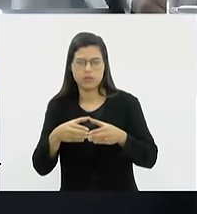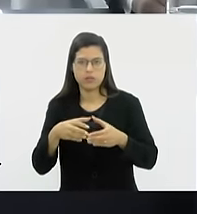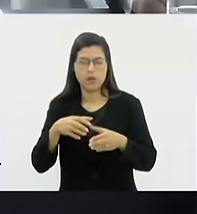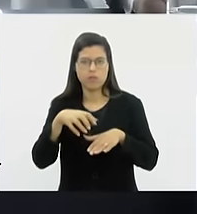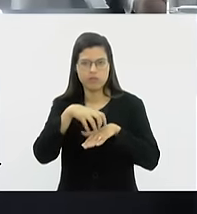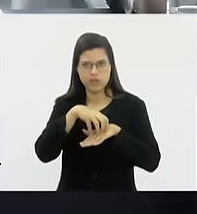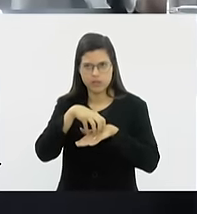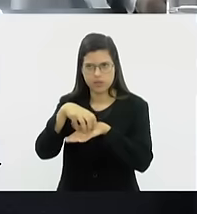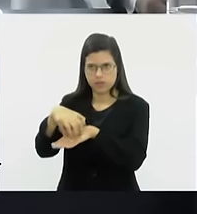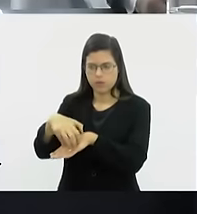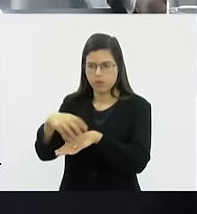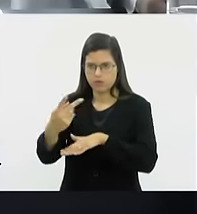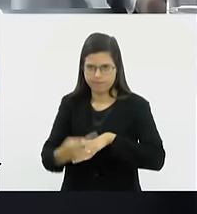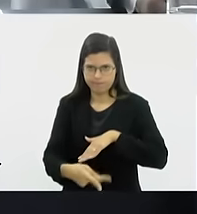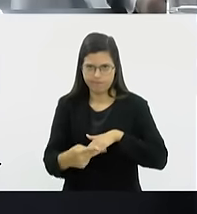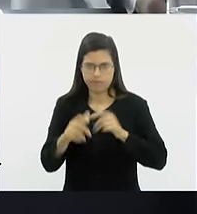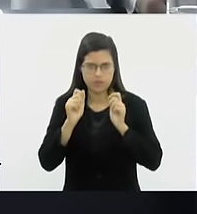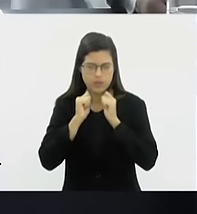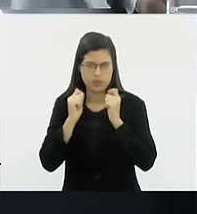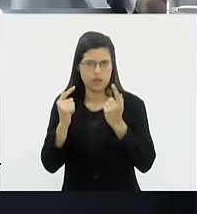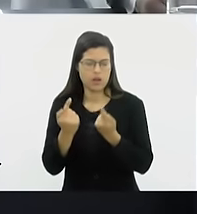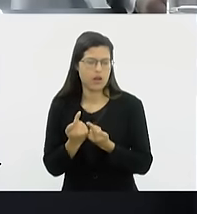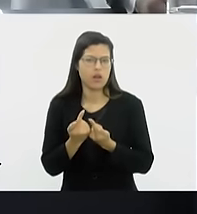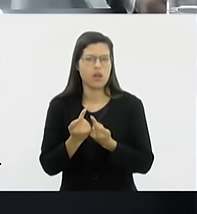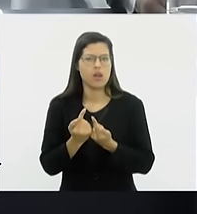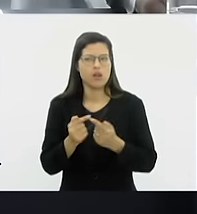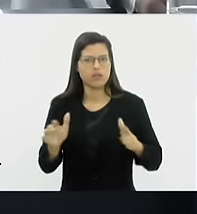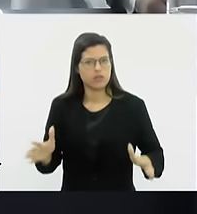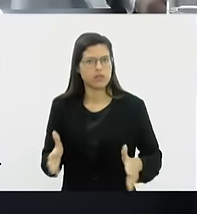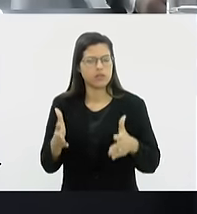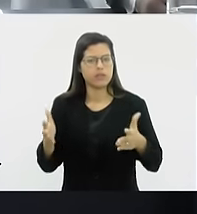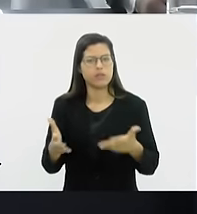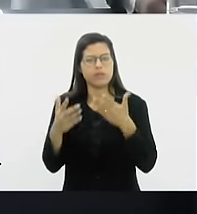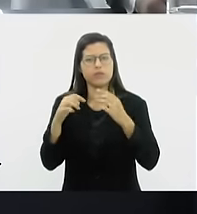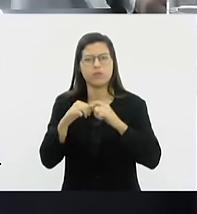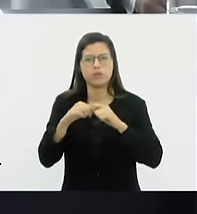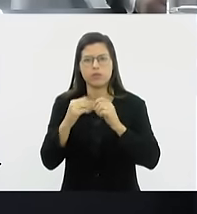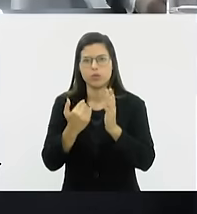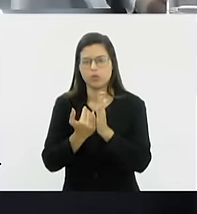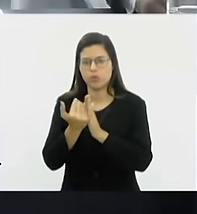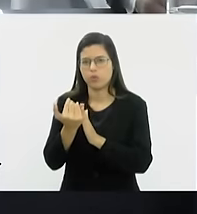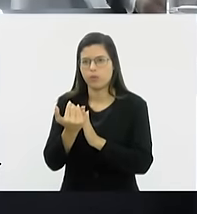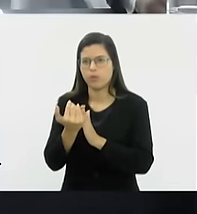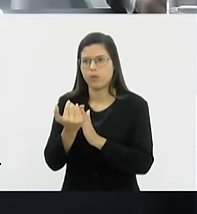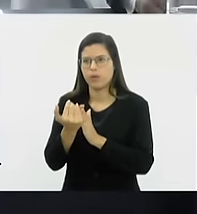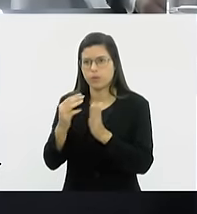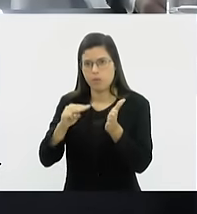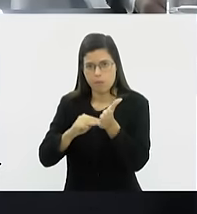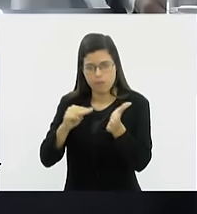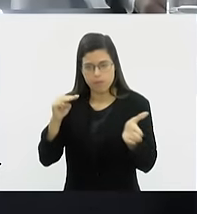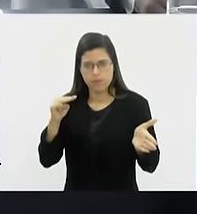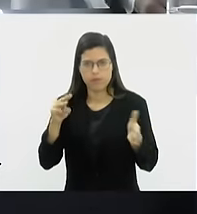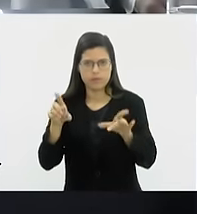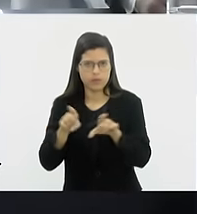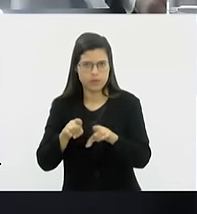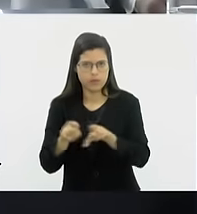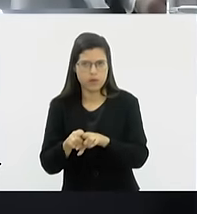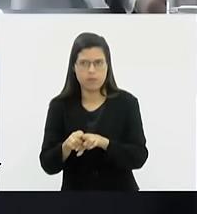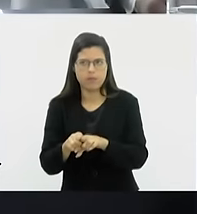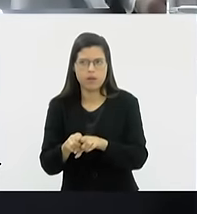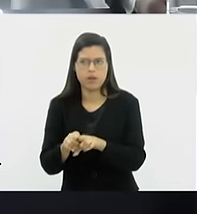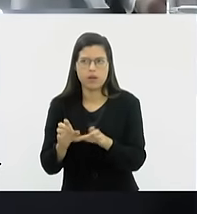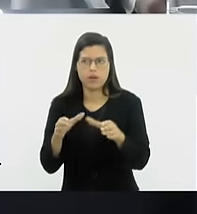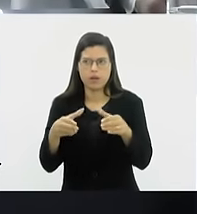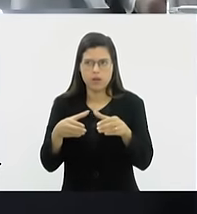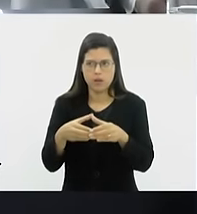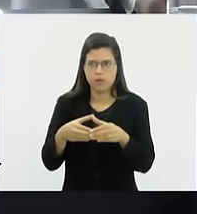dessa casa, que motivou muito do que a gente fez inicialmente. É membro conosco também da comissão presidida pelo